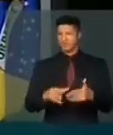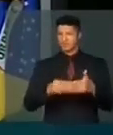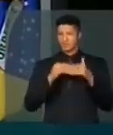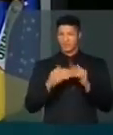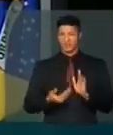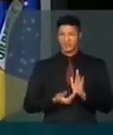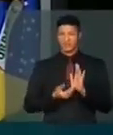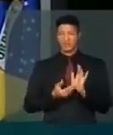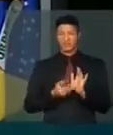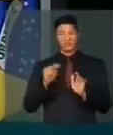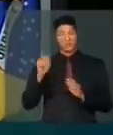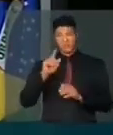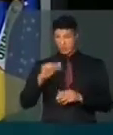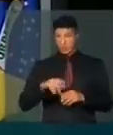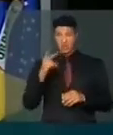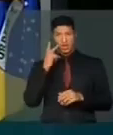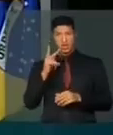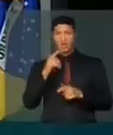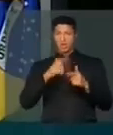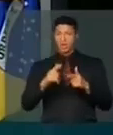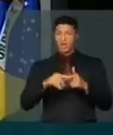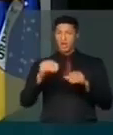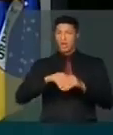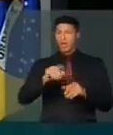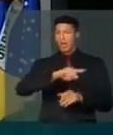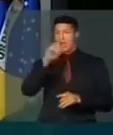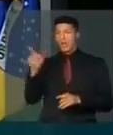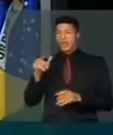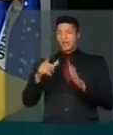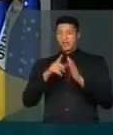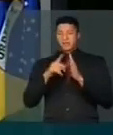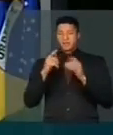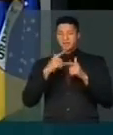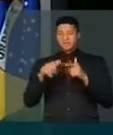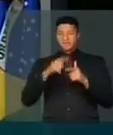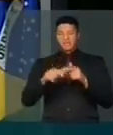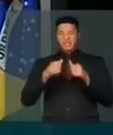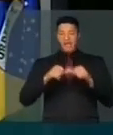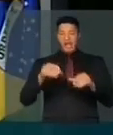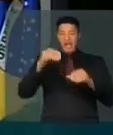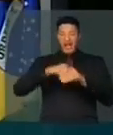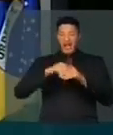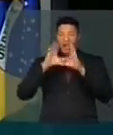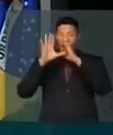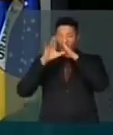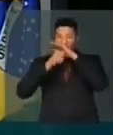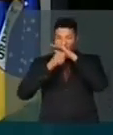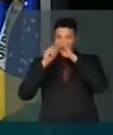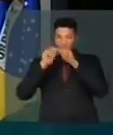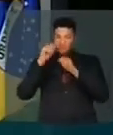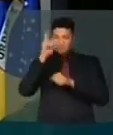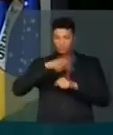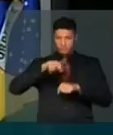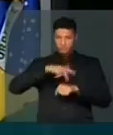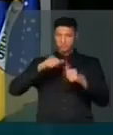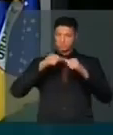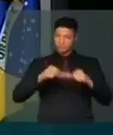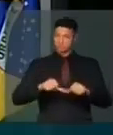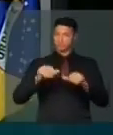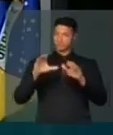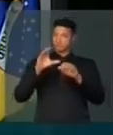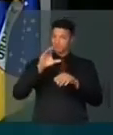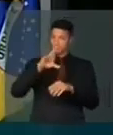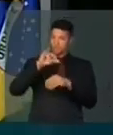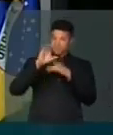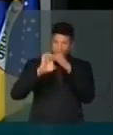desta casa, que não é aqui. O problema está lá do outro lado. O problema da corrupção, da roubalheira que faz com que o país esteja nessa